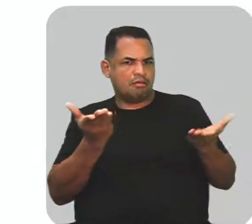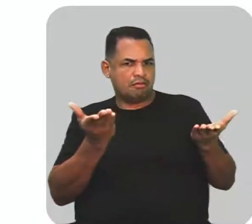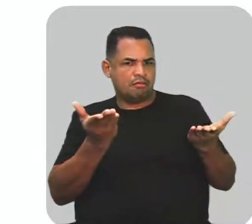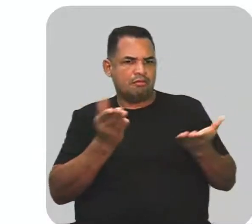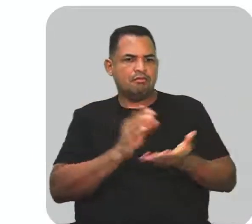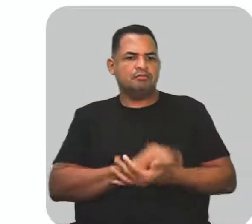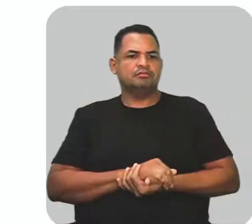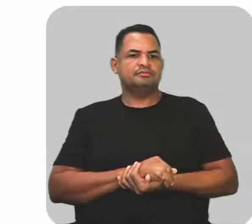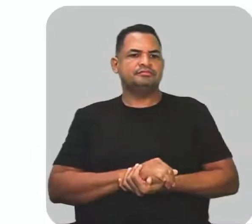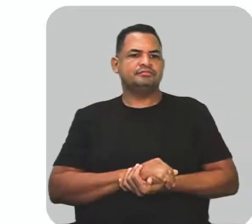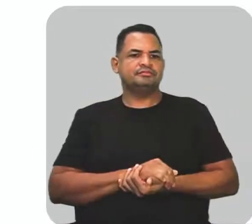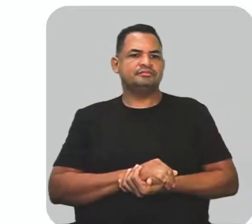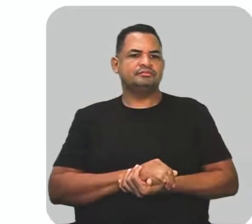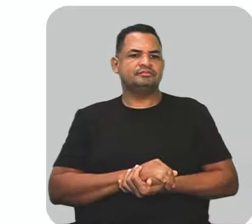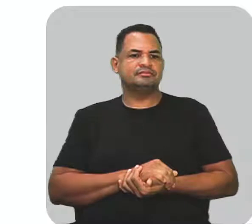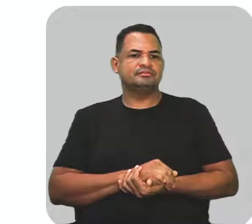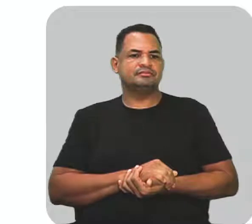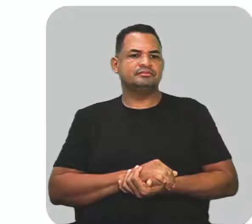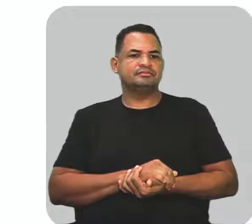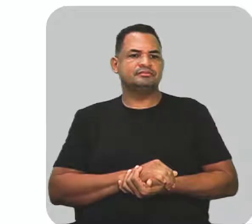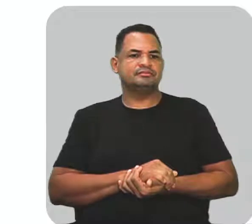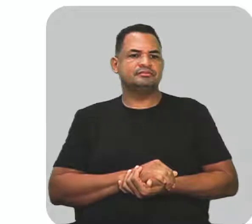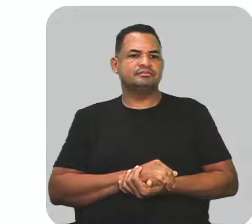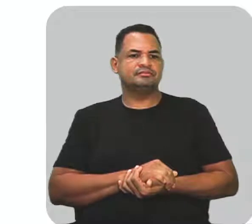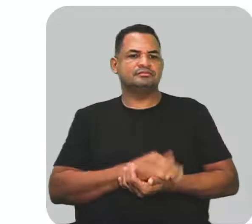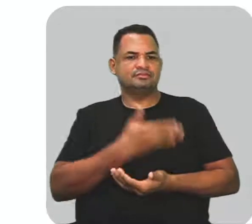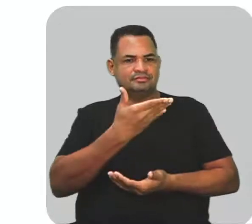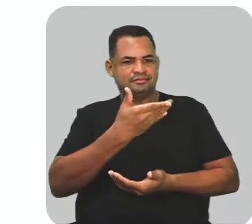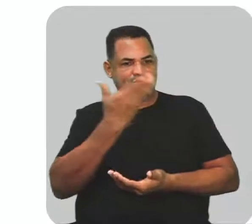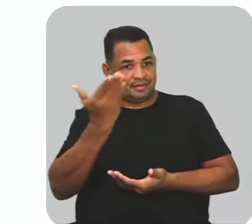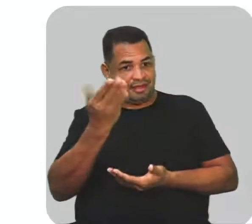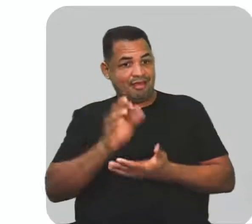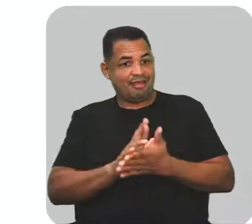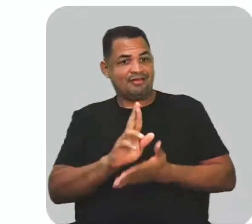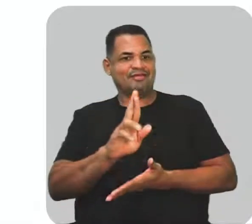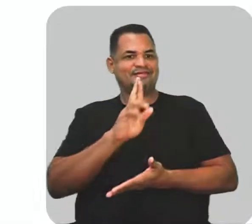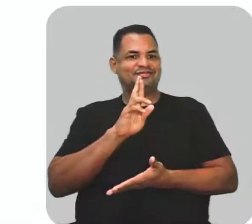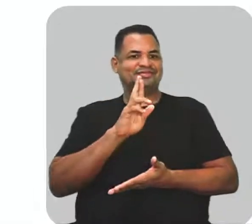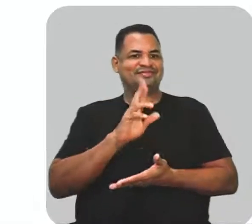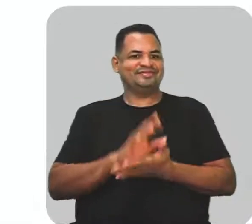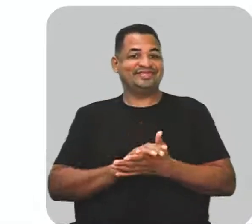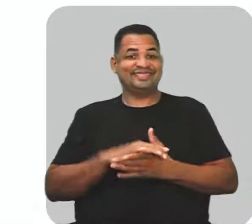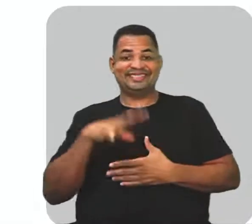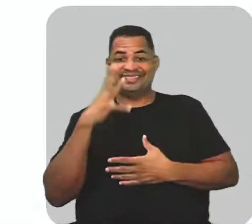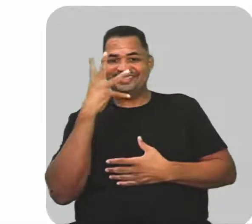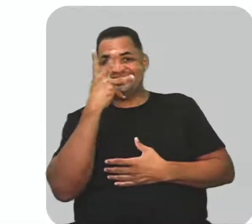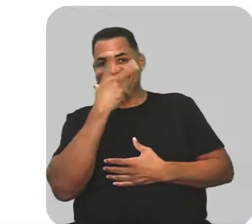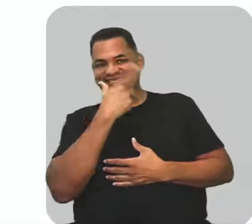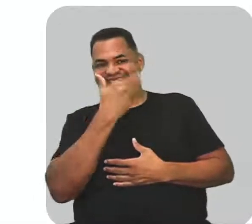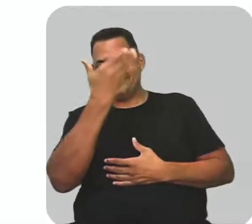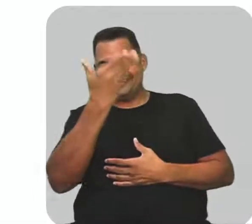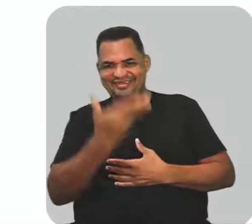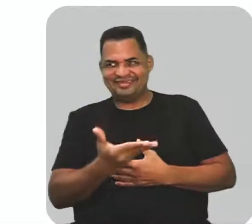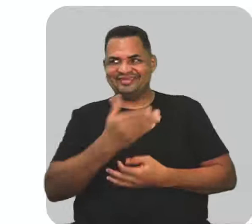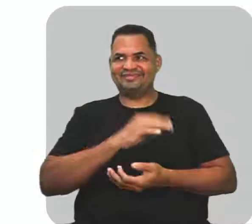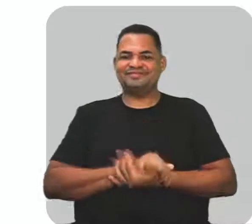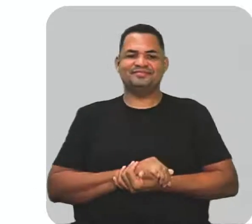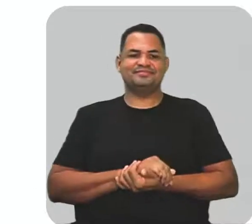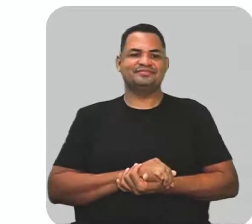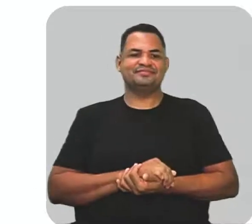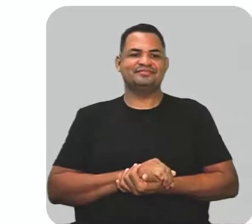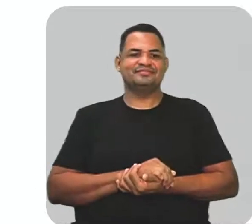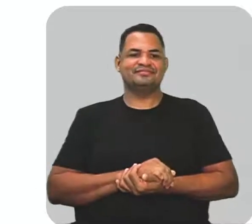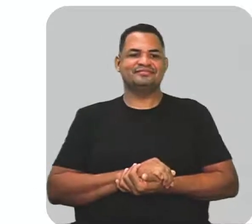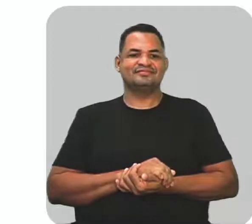Vamos lá para o nosso segundo. E o Sâmio, claro que respondeu aí para mim. Linda! Esse